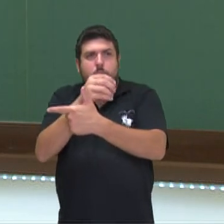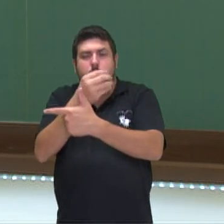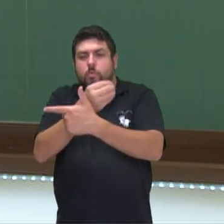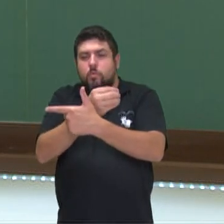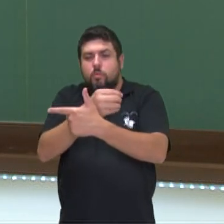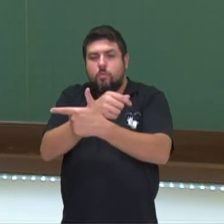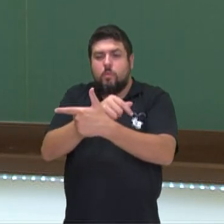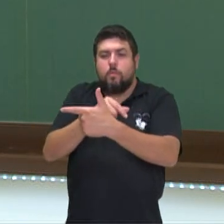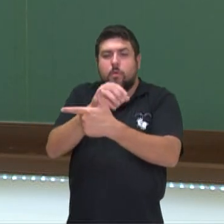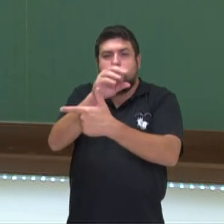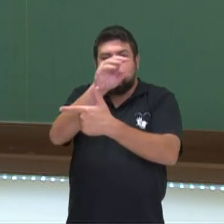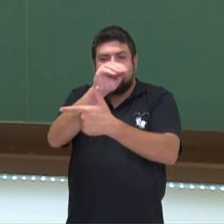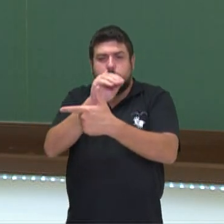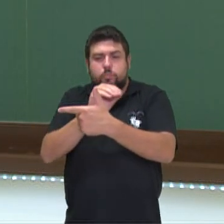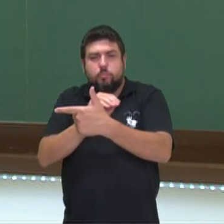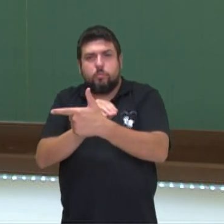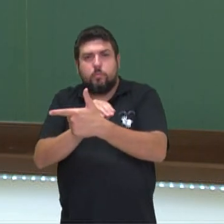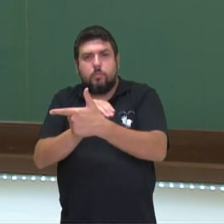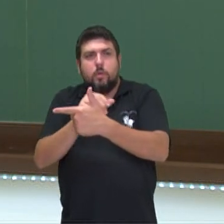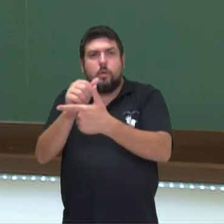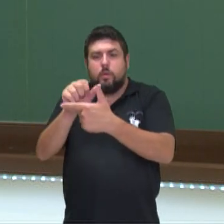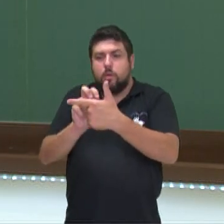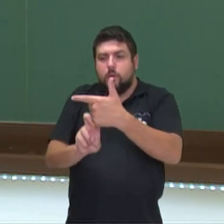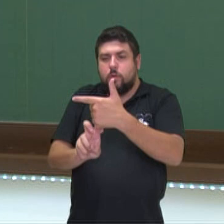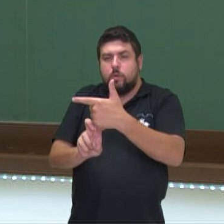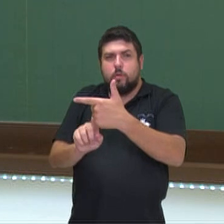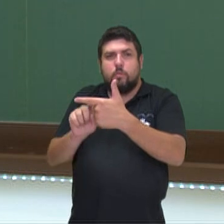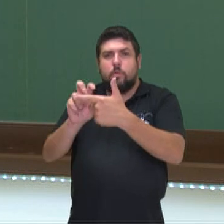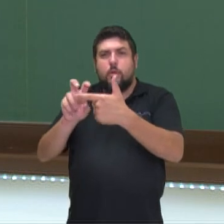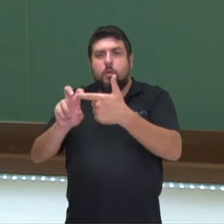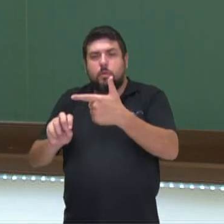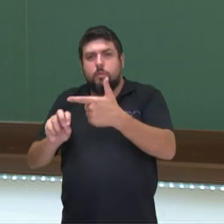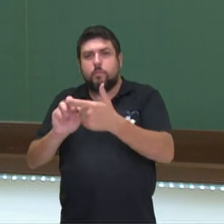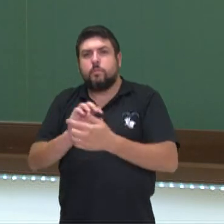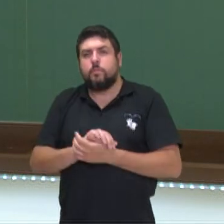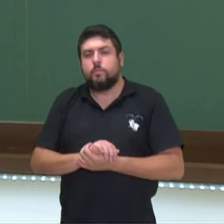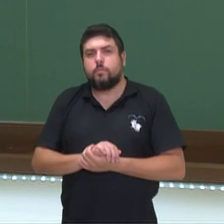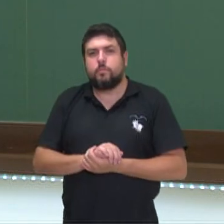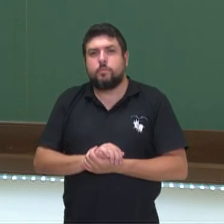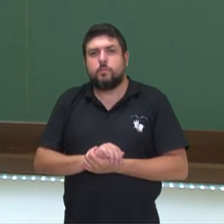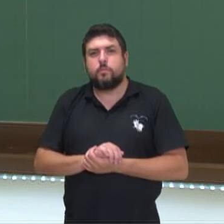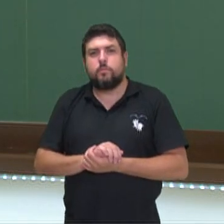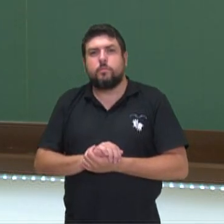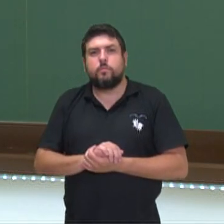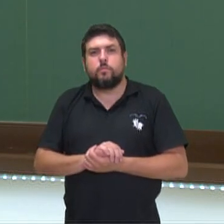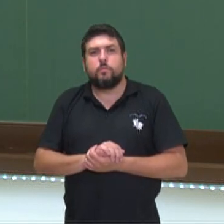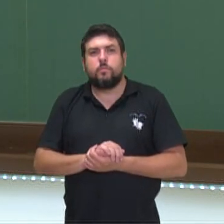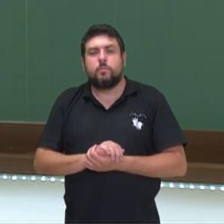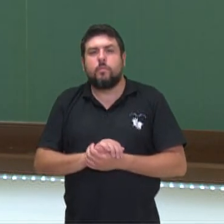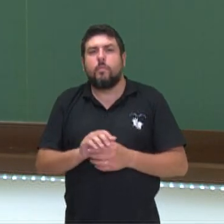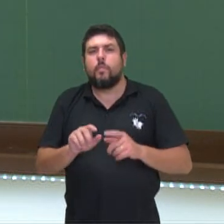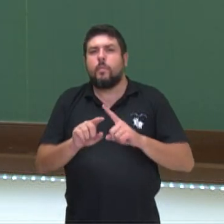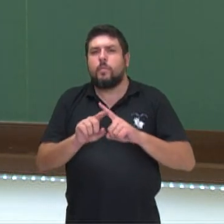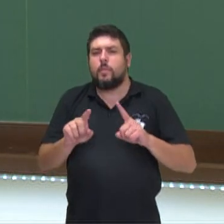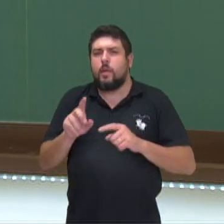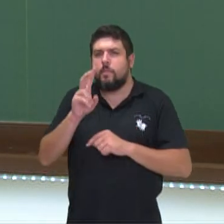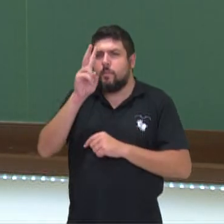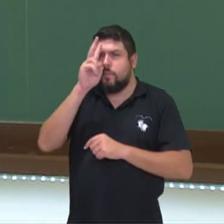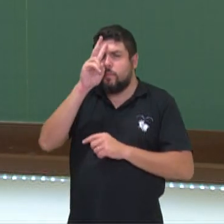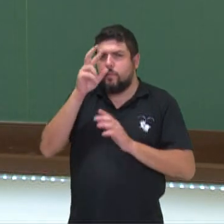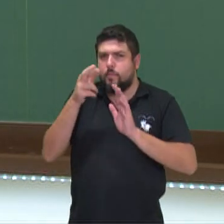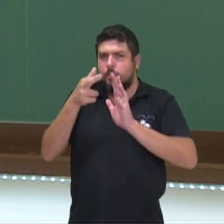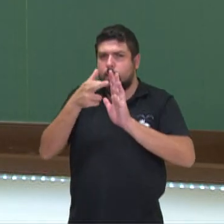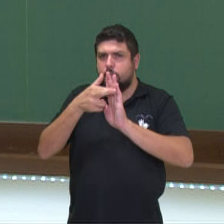700 dividido por 14, 50. Só que eu tenho que lembrar de outro detalhe. Eu tenho que lembrar da regra